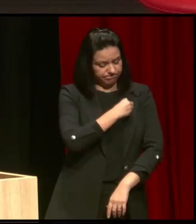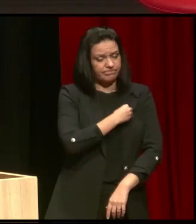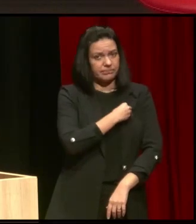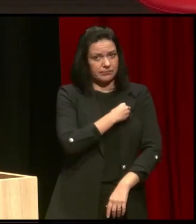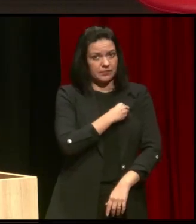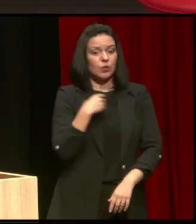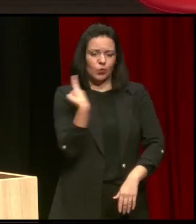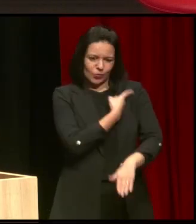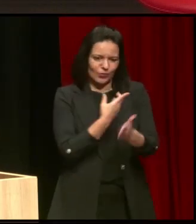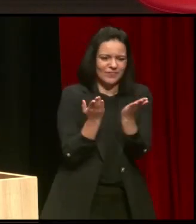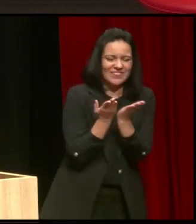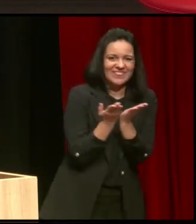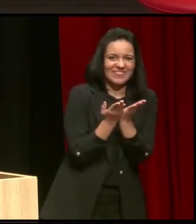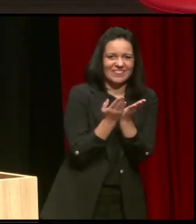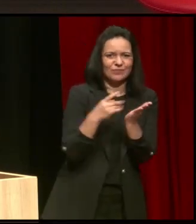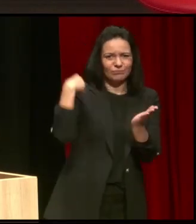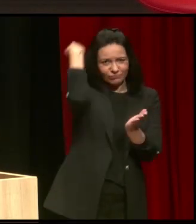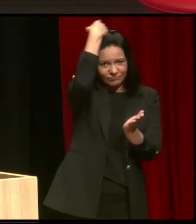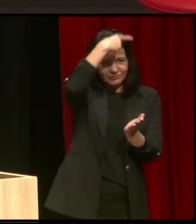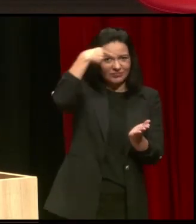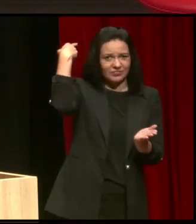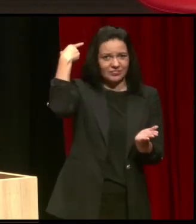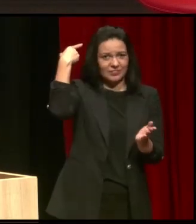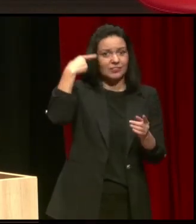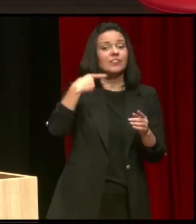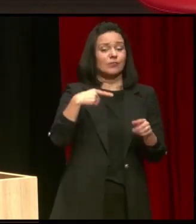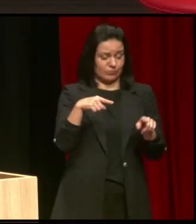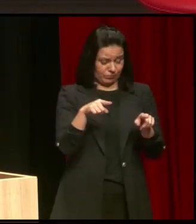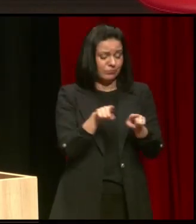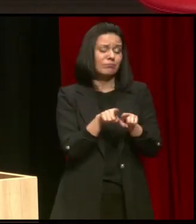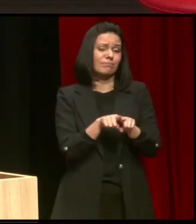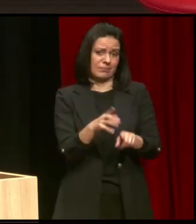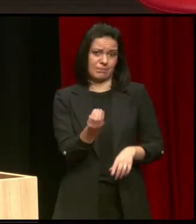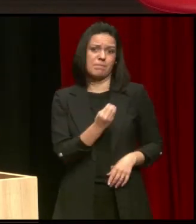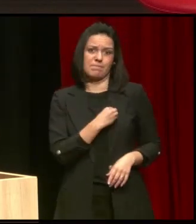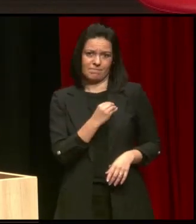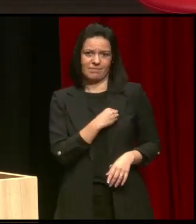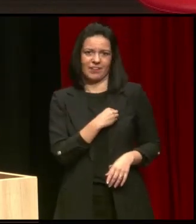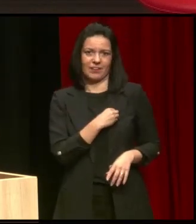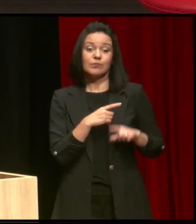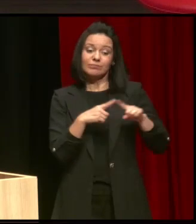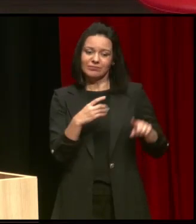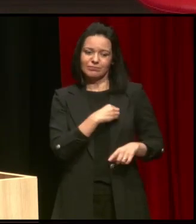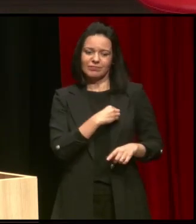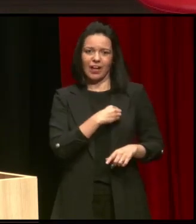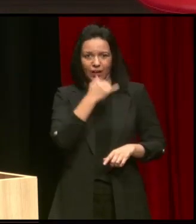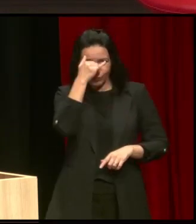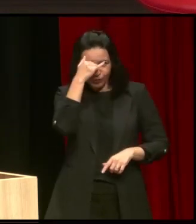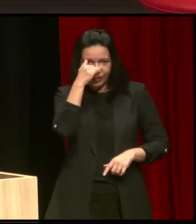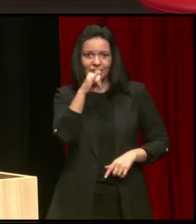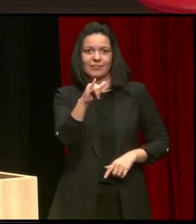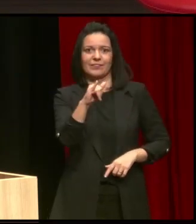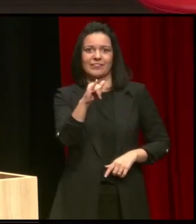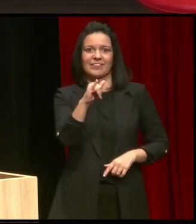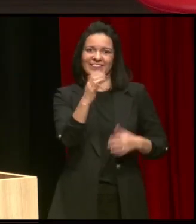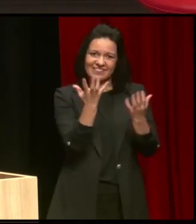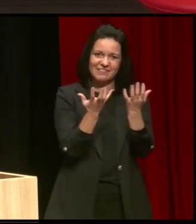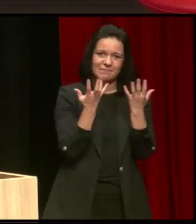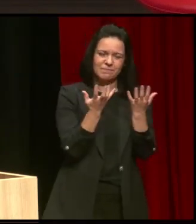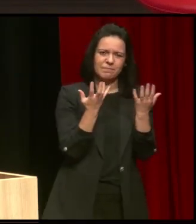e cristãos ao mesmo tempo. Santos e pecadores ao mesmo tempo. E quando é que vai acabar isso,